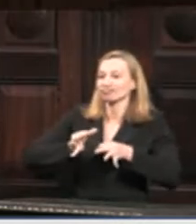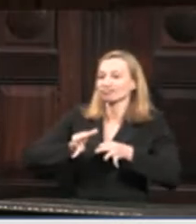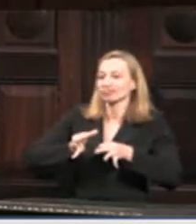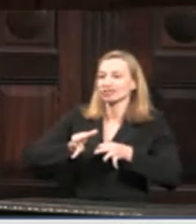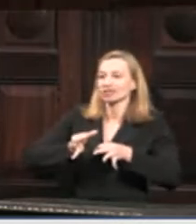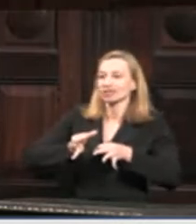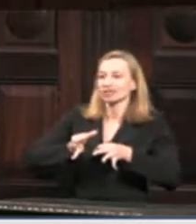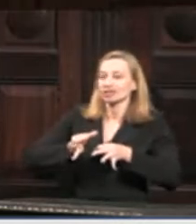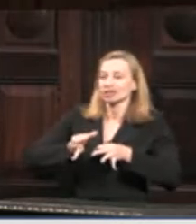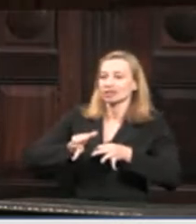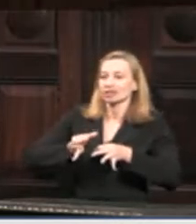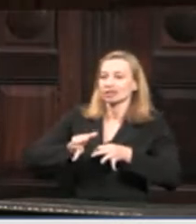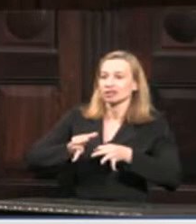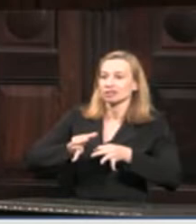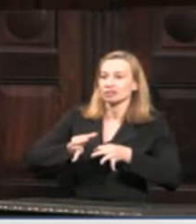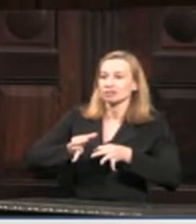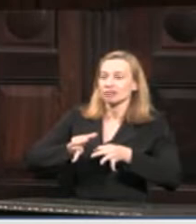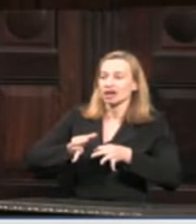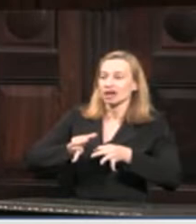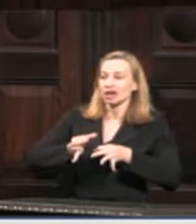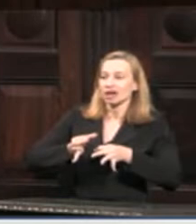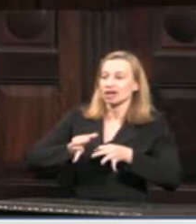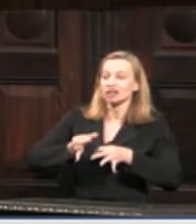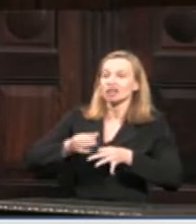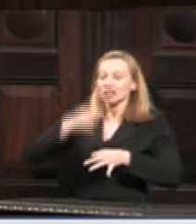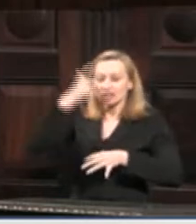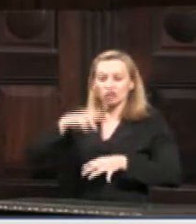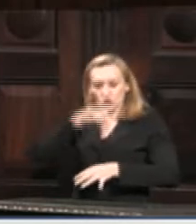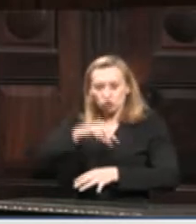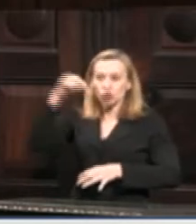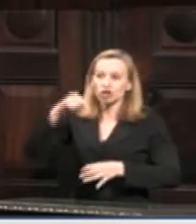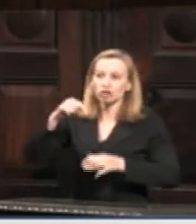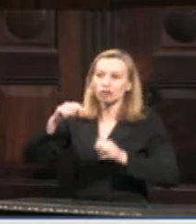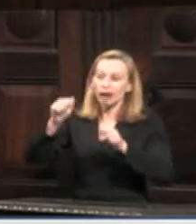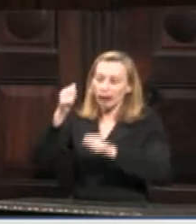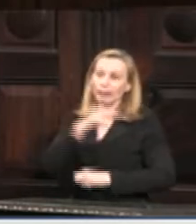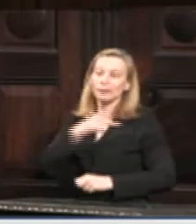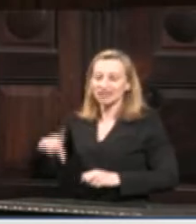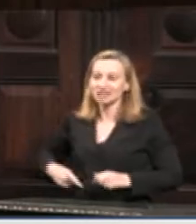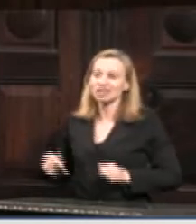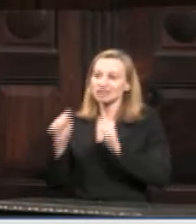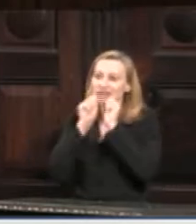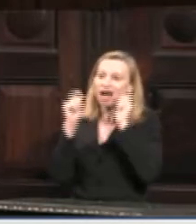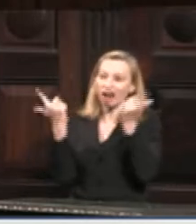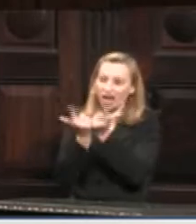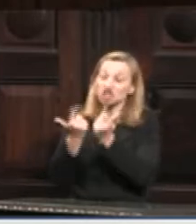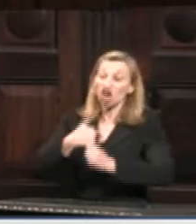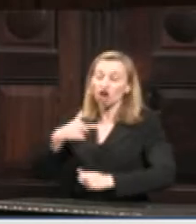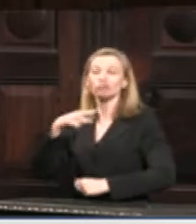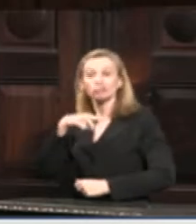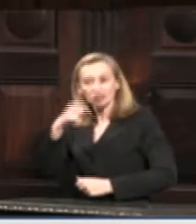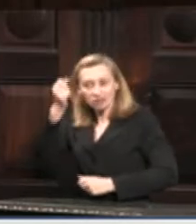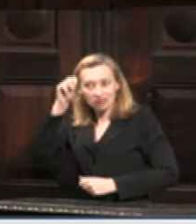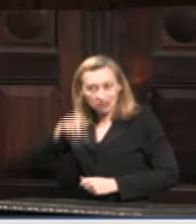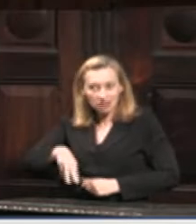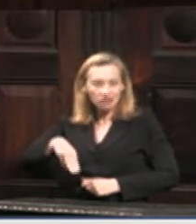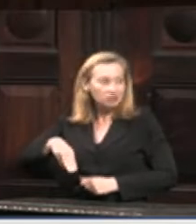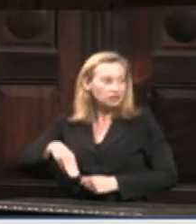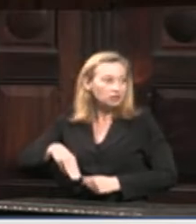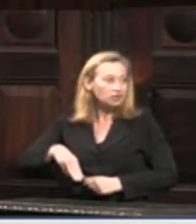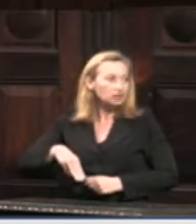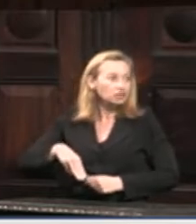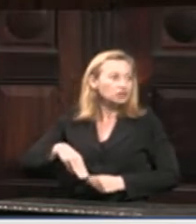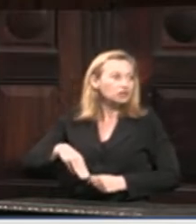dos colegas, disputar a presidência da LERJ. Vou disputar a presidência da LERJ, e deixando